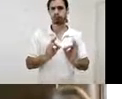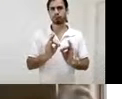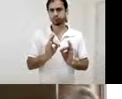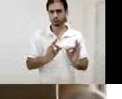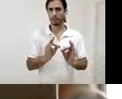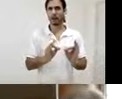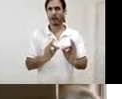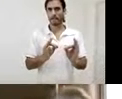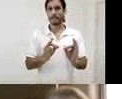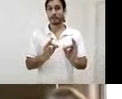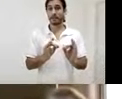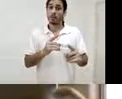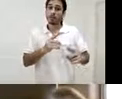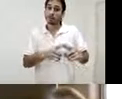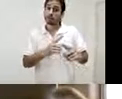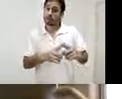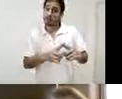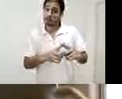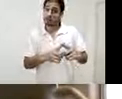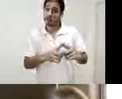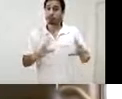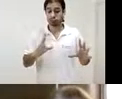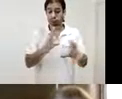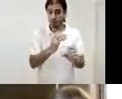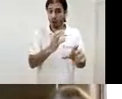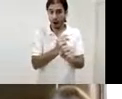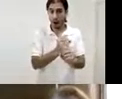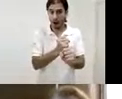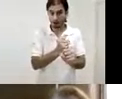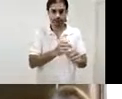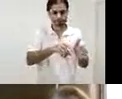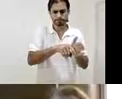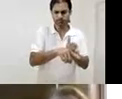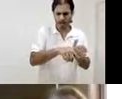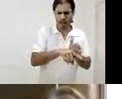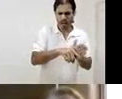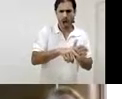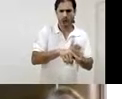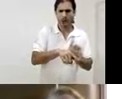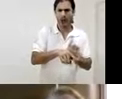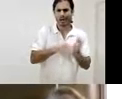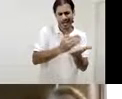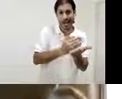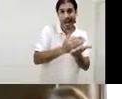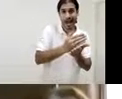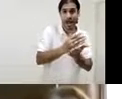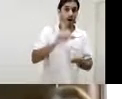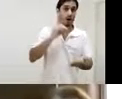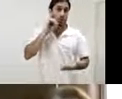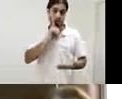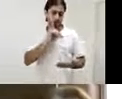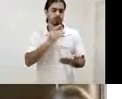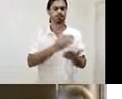pesquisa influenciada pela teoria da privação cultural iniciada nos Estados Unidos, que as crianças